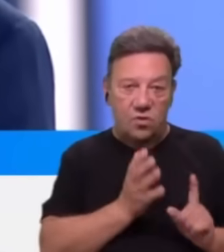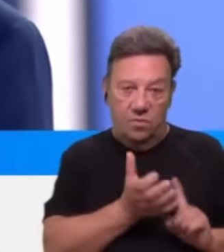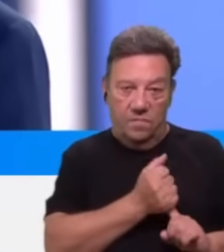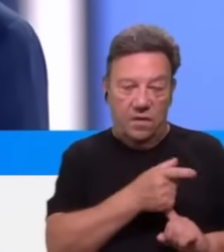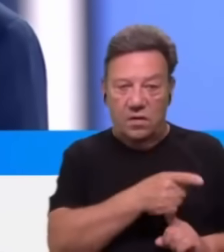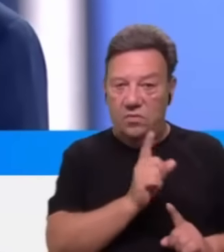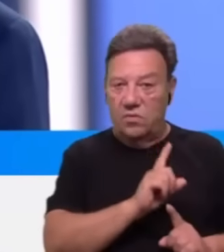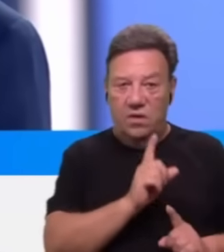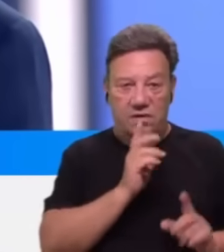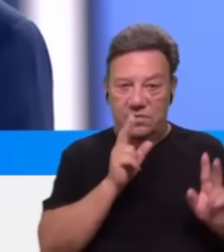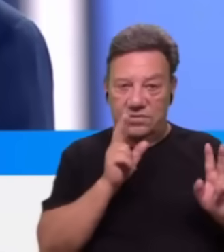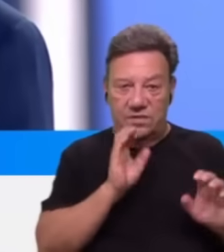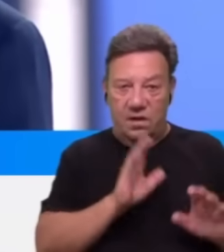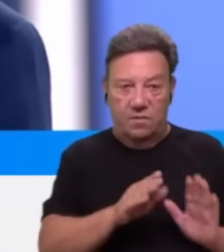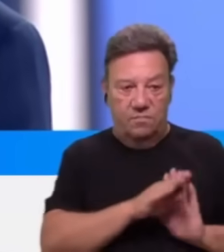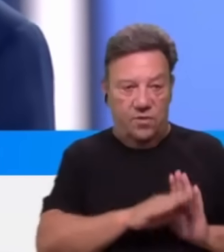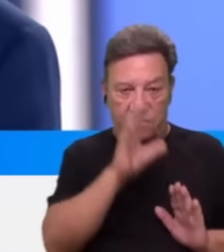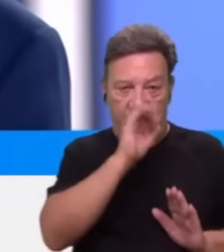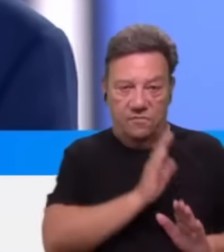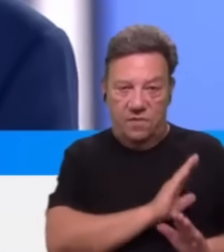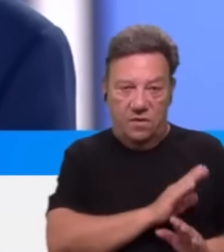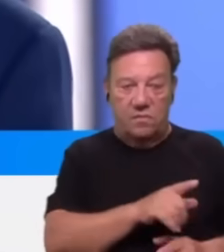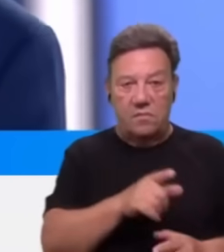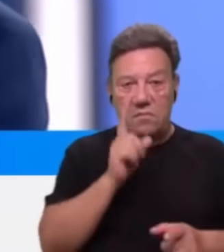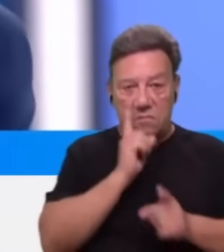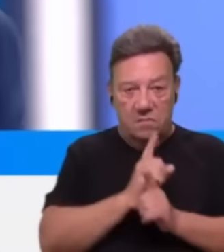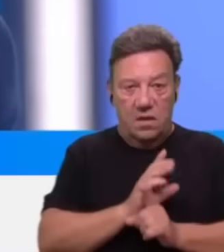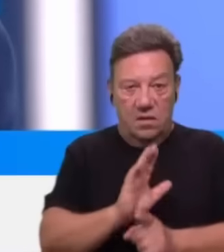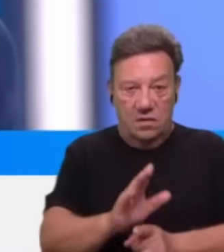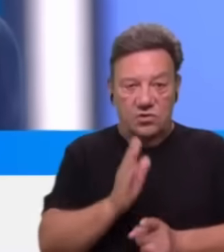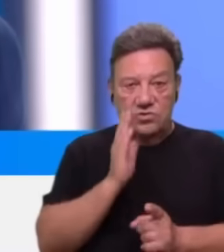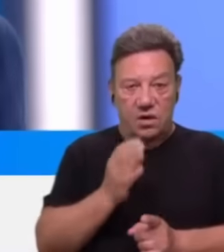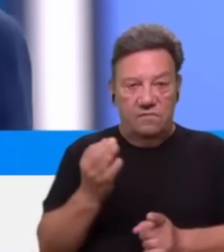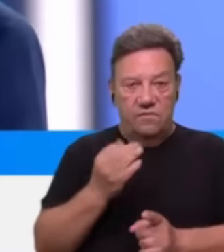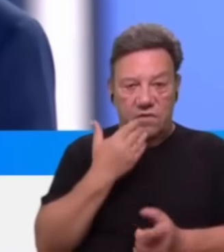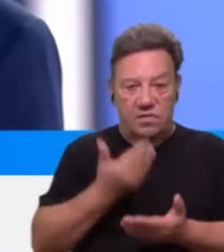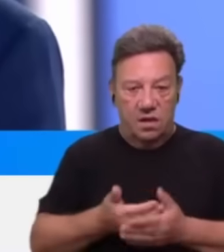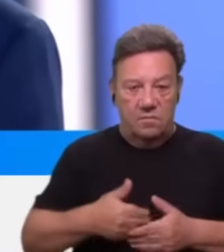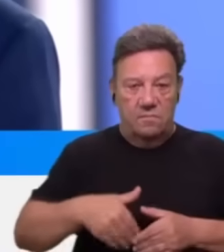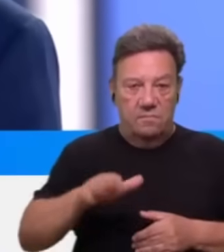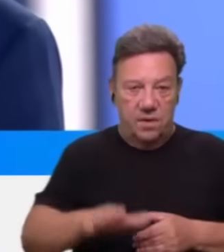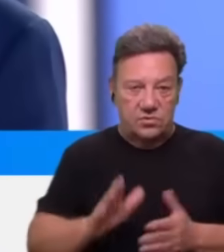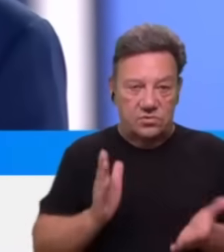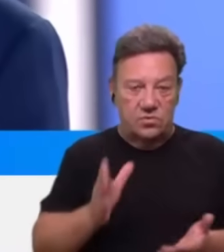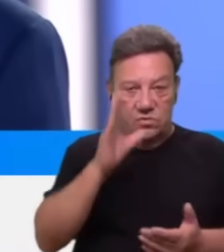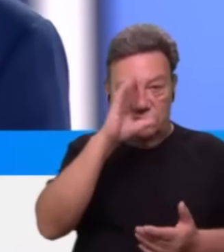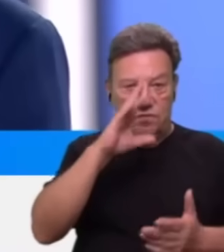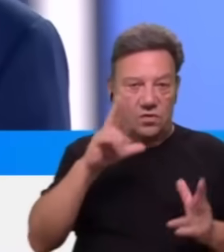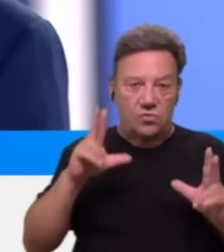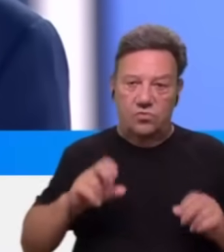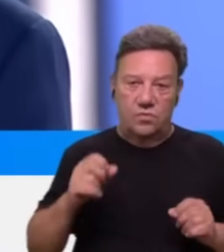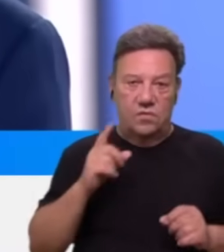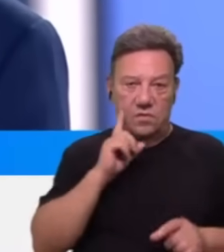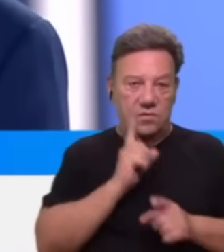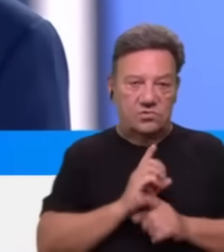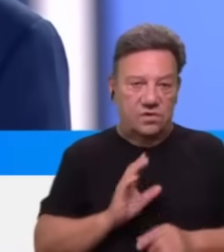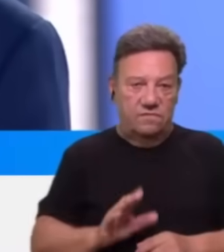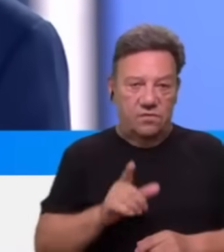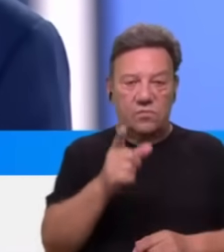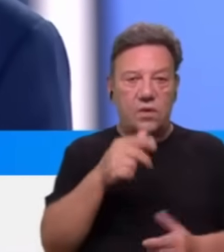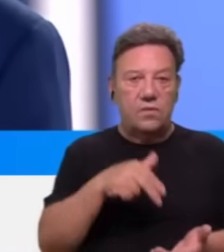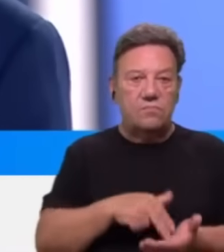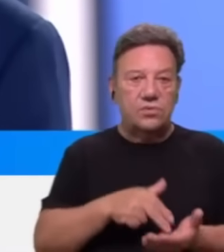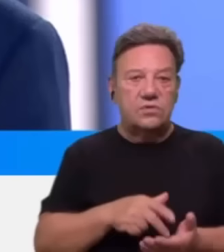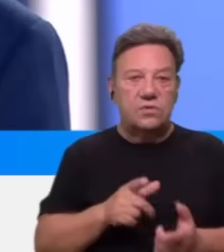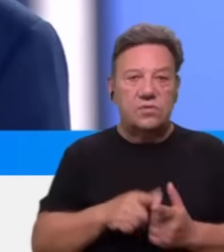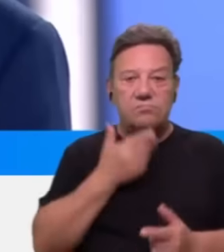que não está no programa do governo mas que ainda assim já foram dados Passos o governo nunca esteve nunca esteve numa posição